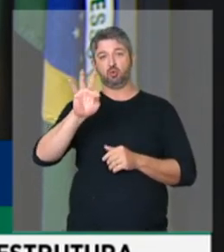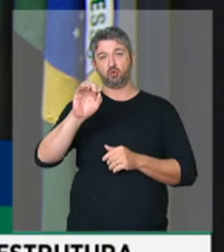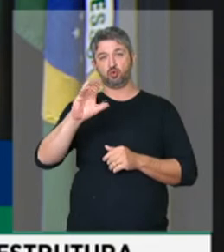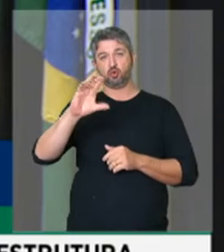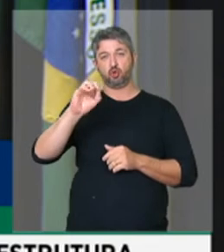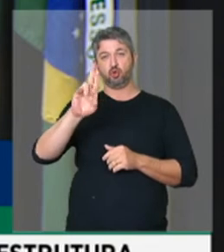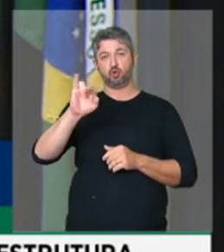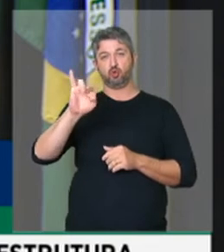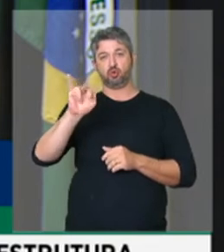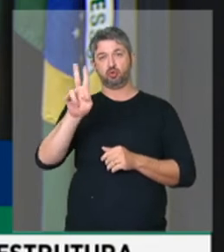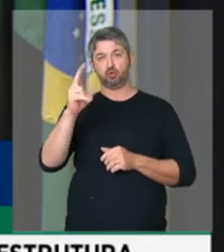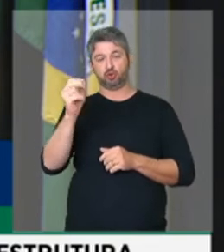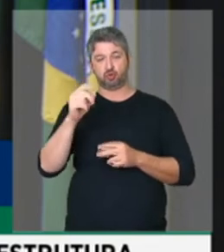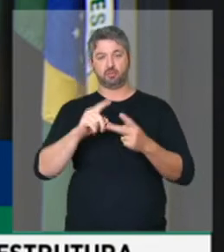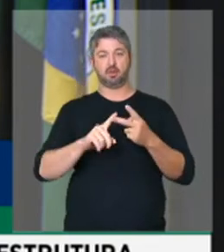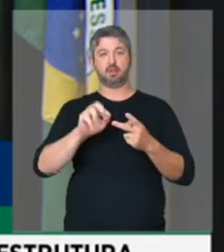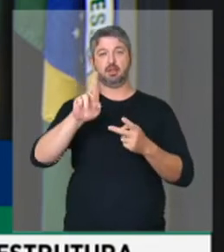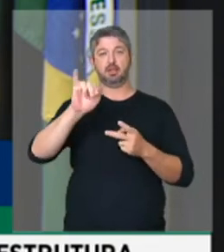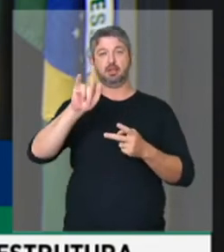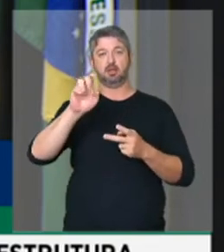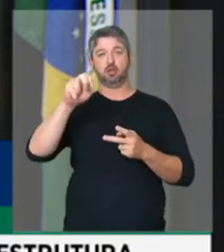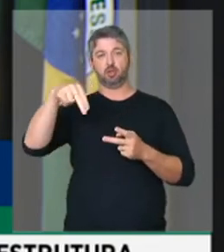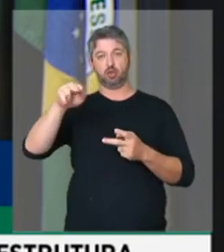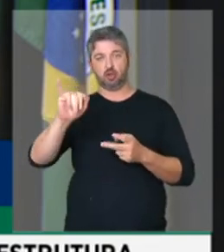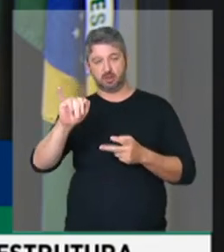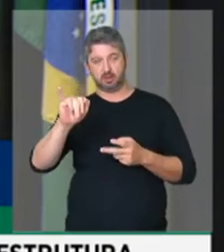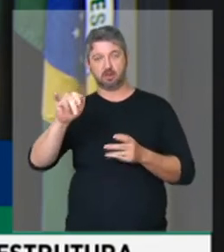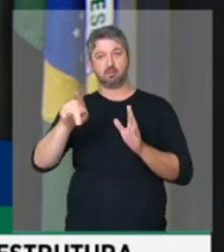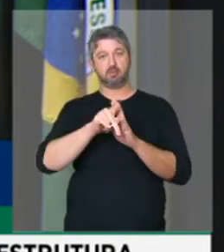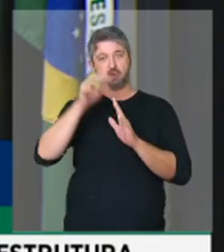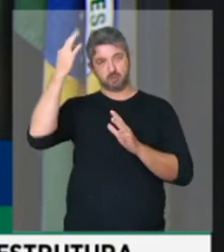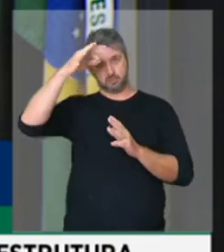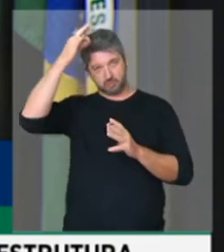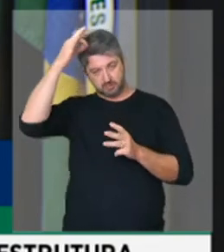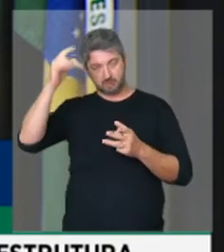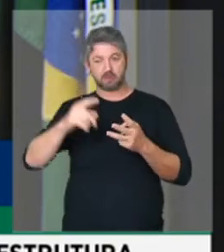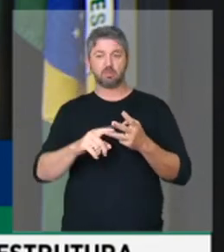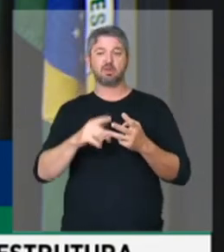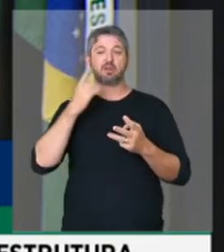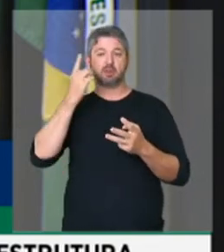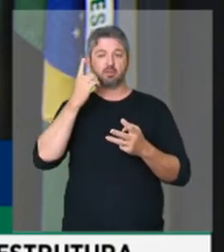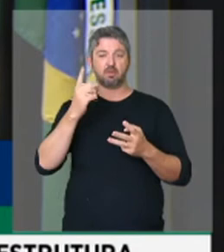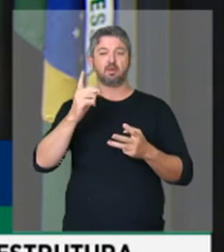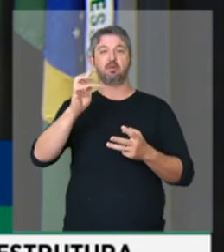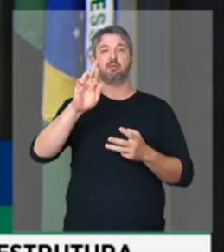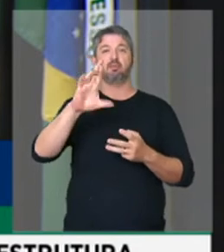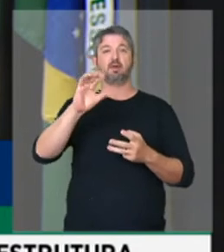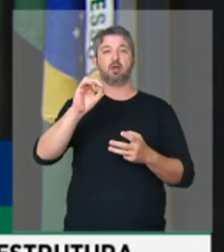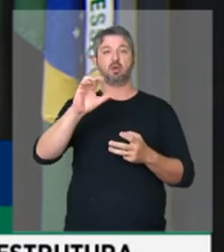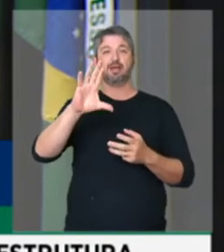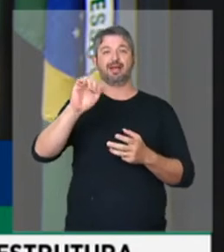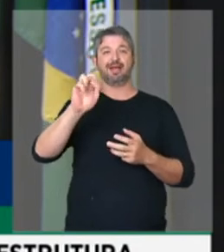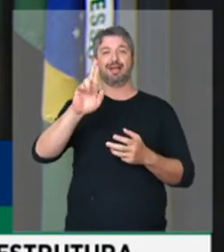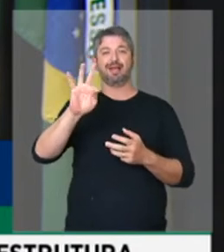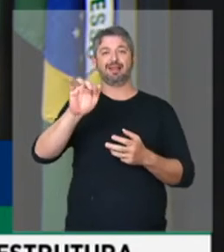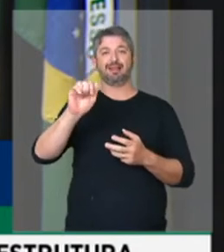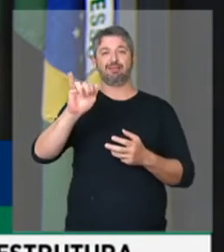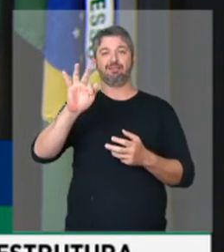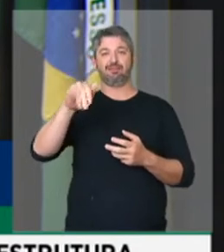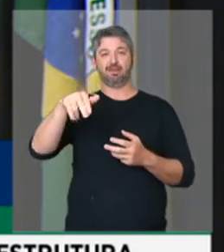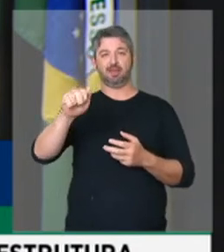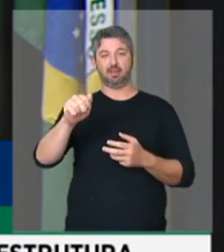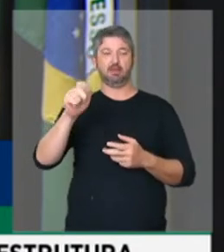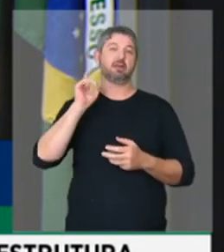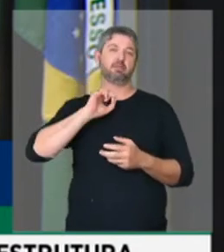Pernambuco. Felipe Rigoni, do PSB do Espírito Santo. Deputado Franco Cartafina, do PP de Minas